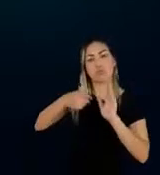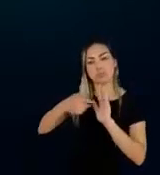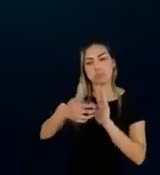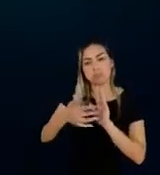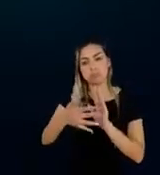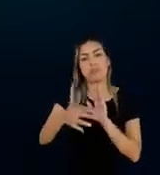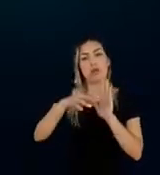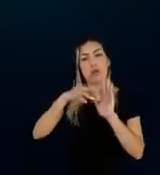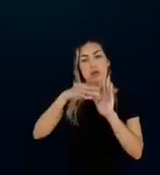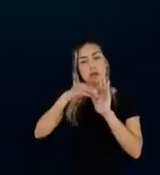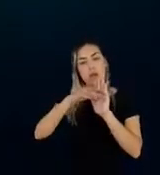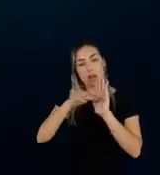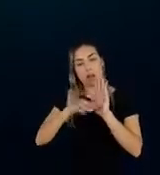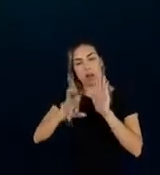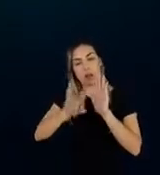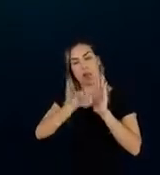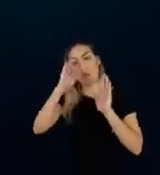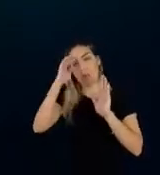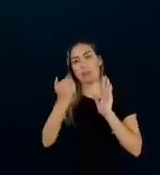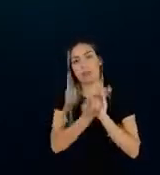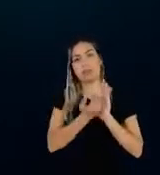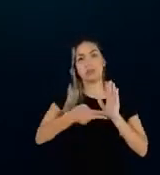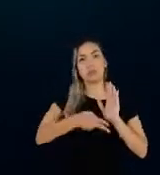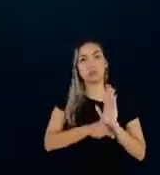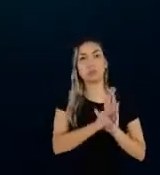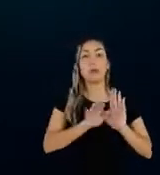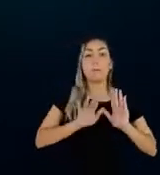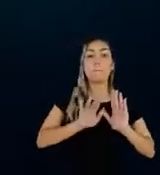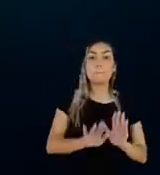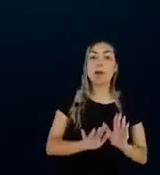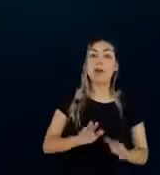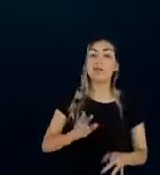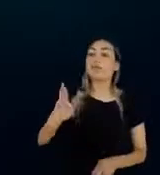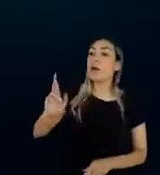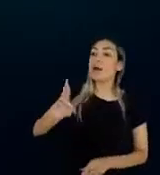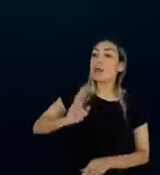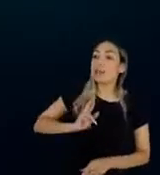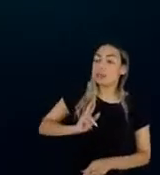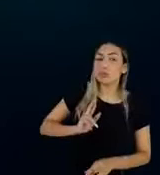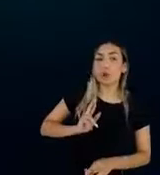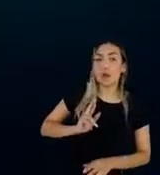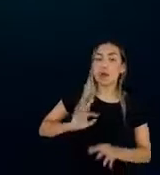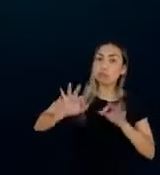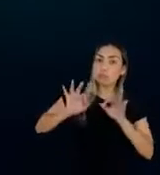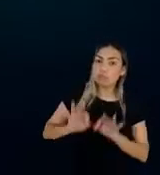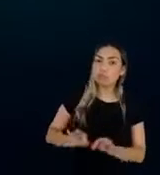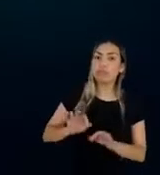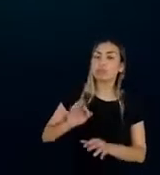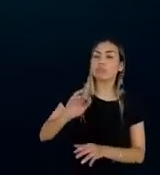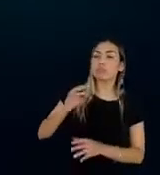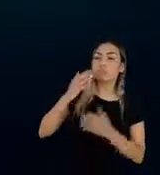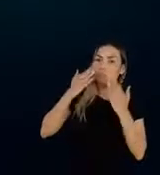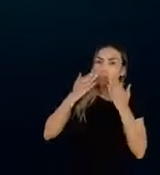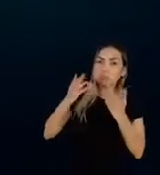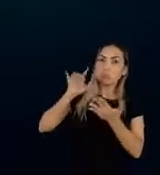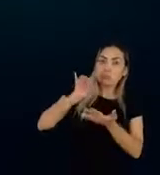regulamentação, só que seus resultados, comprovados já resultados em termos